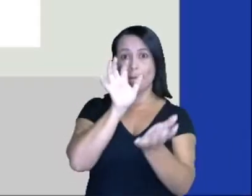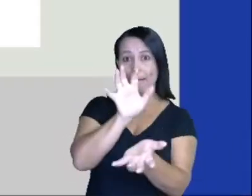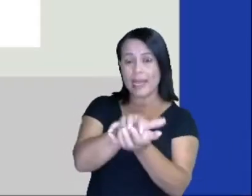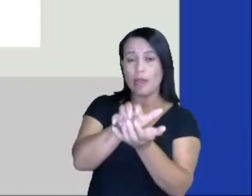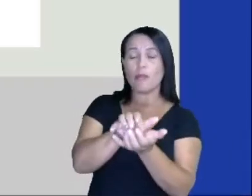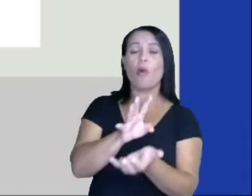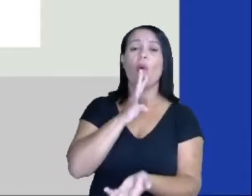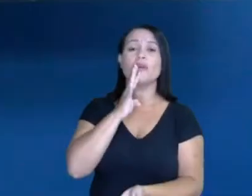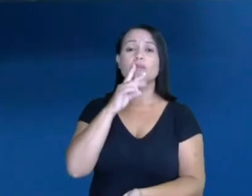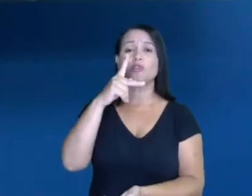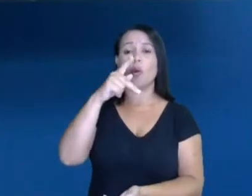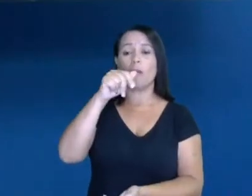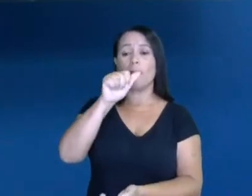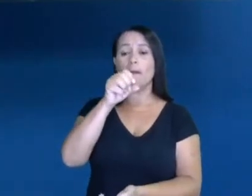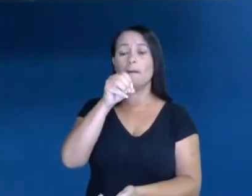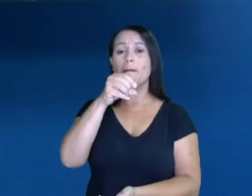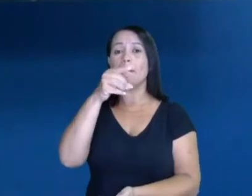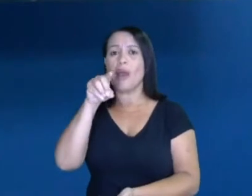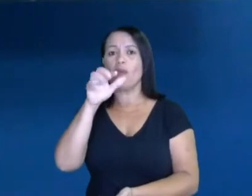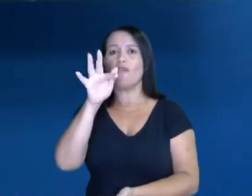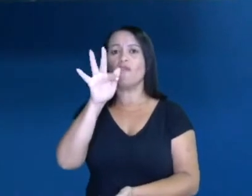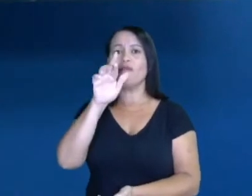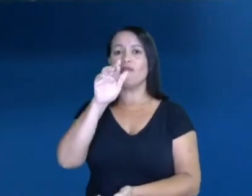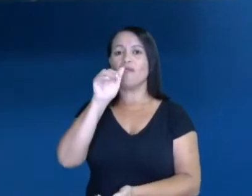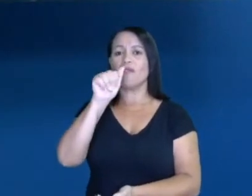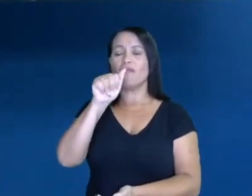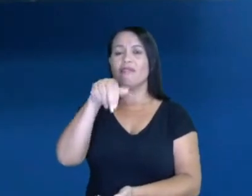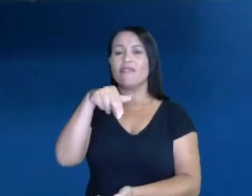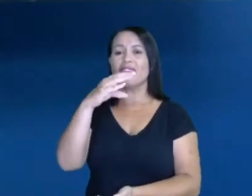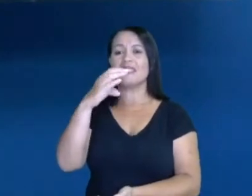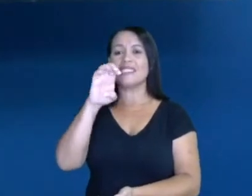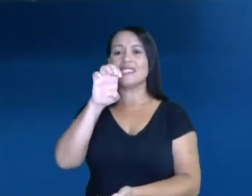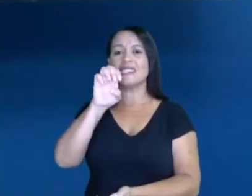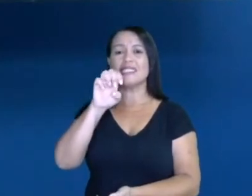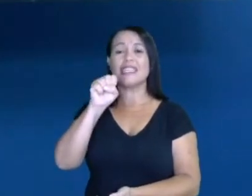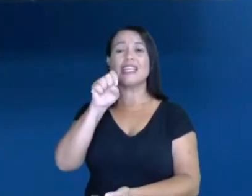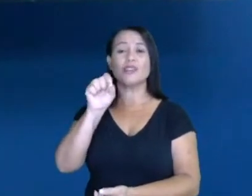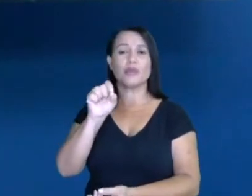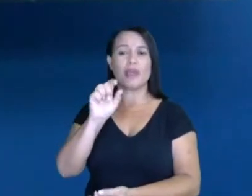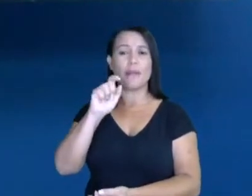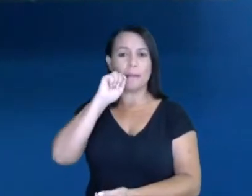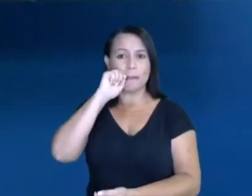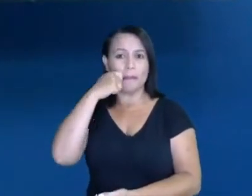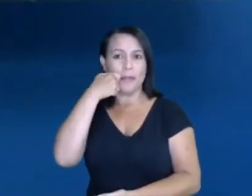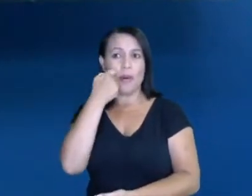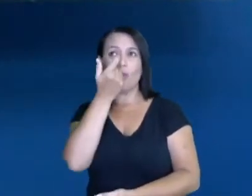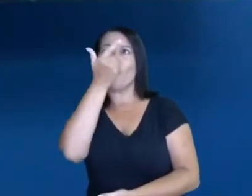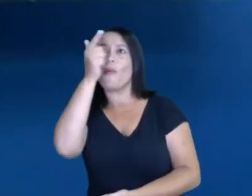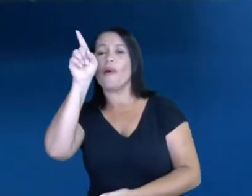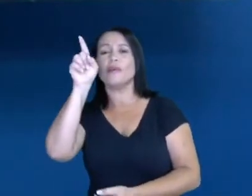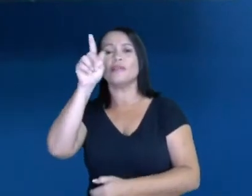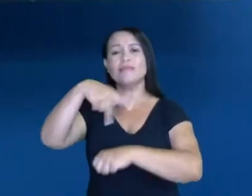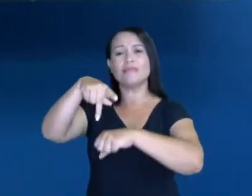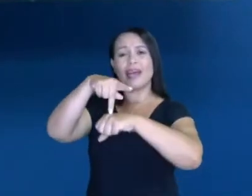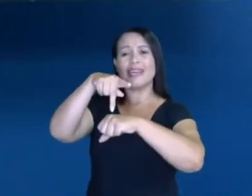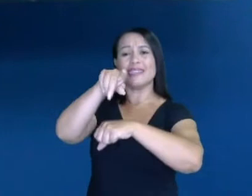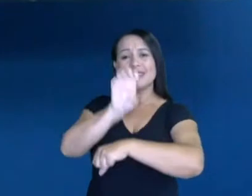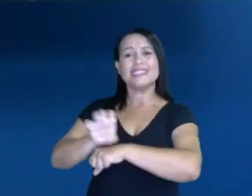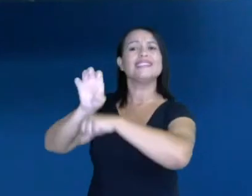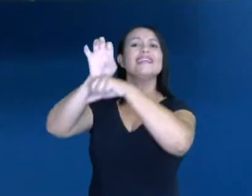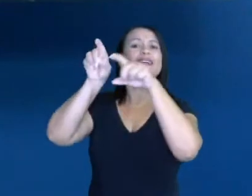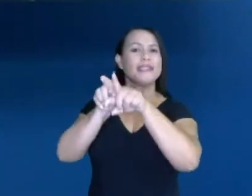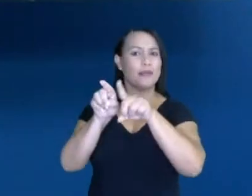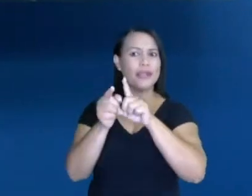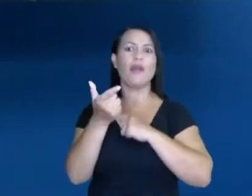Pernambuco como pão francês, quando chega em outros estados e até mesmo em outros países, vai receber outro nome. E por que que